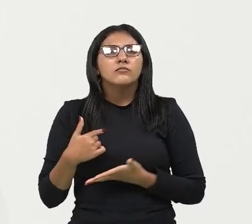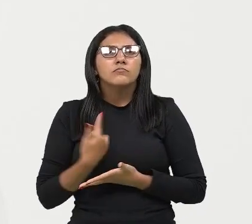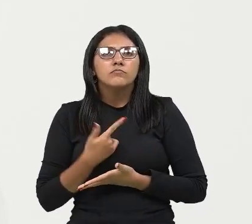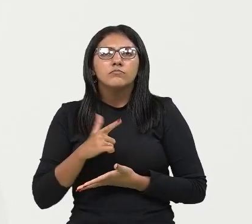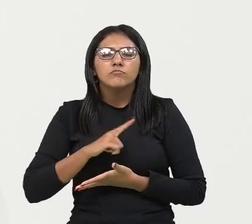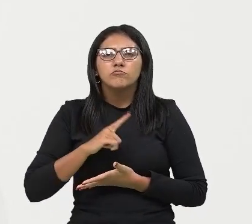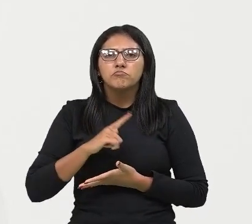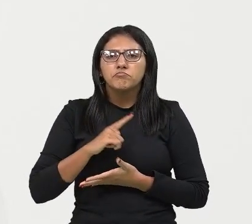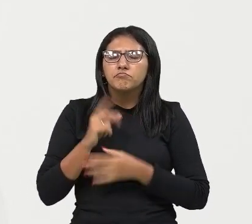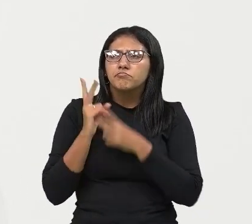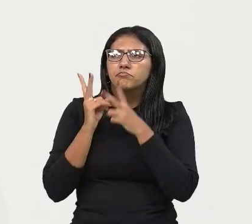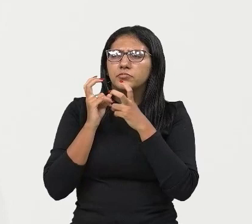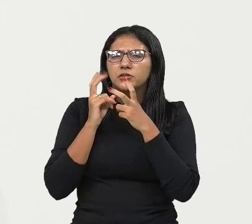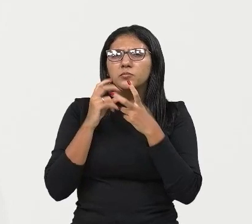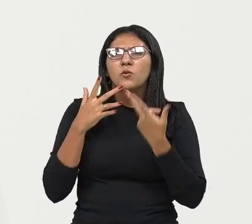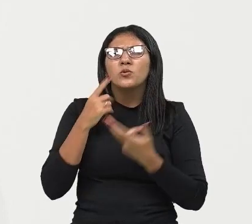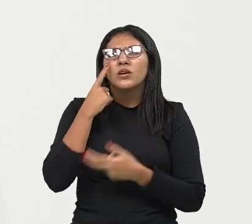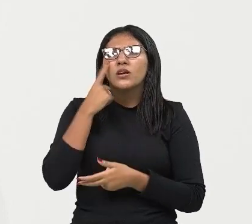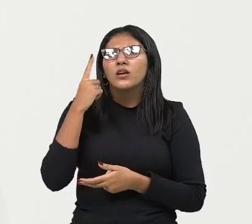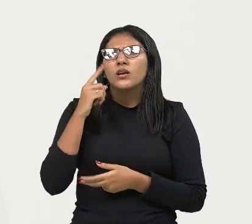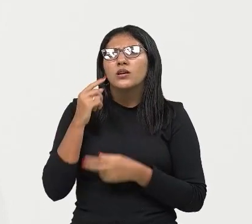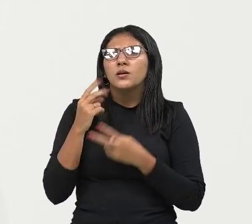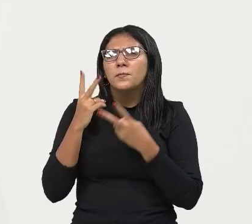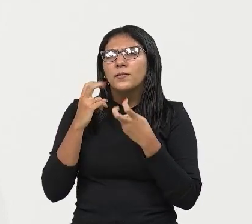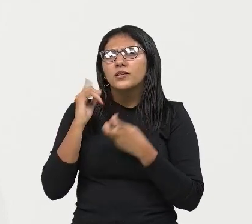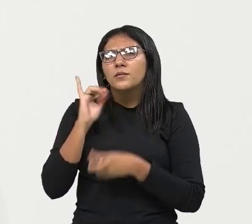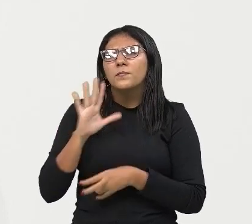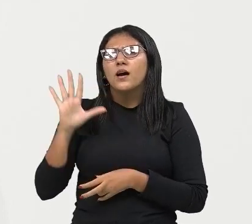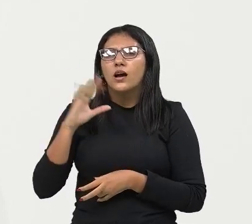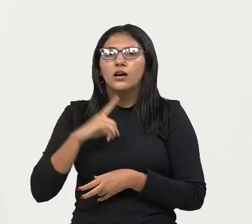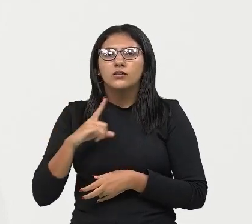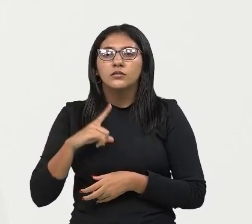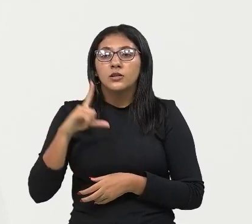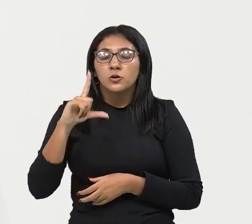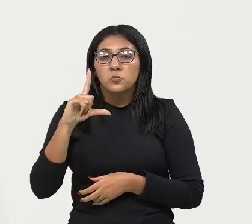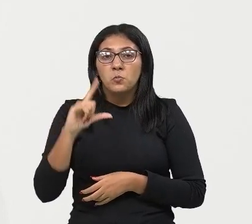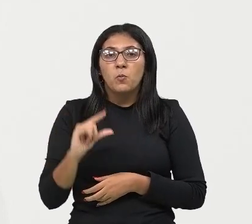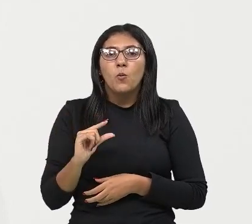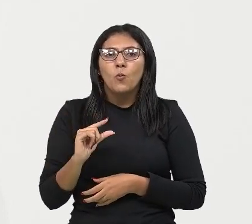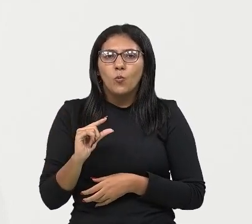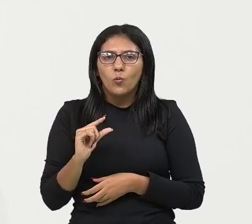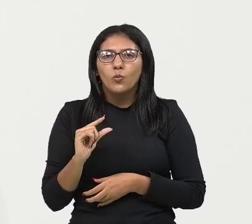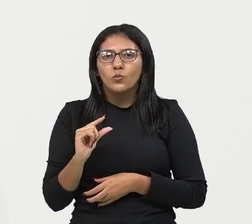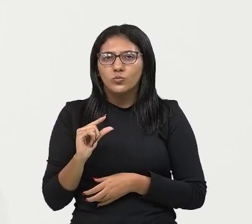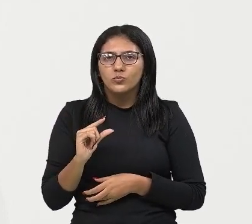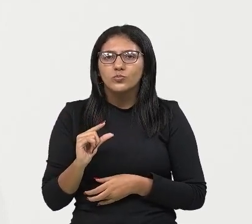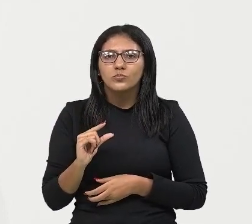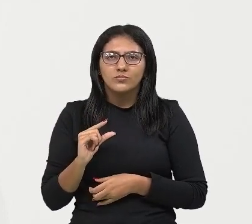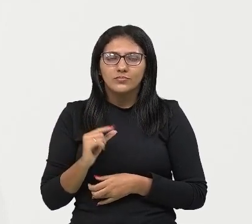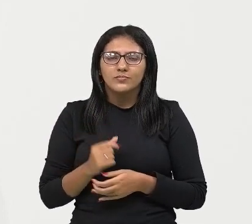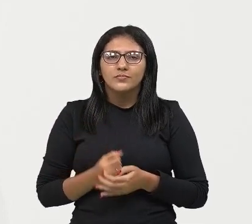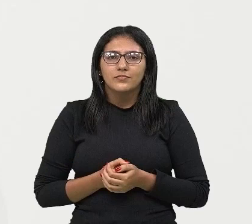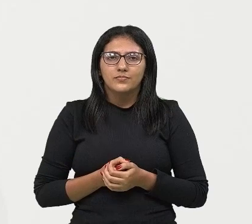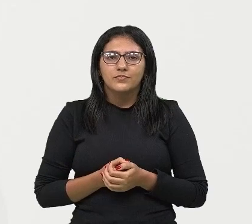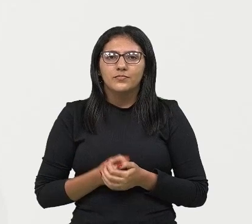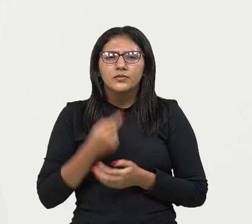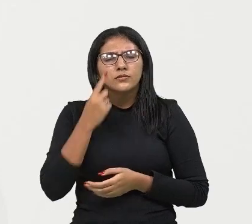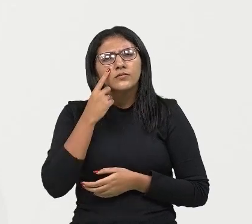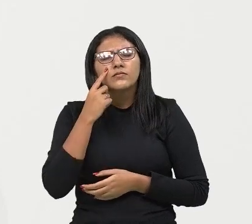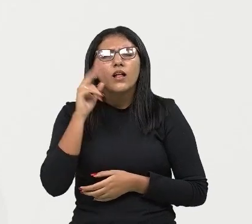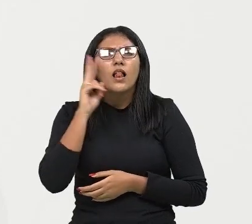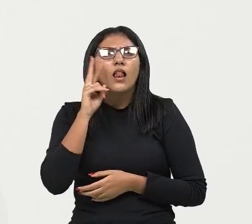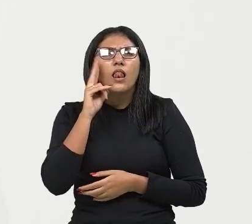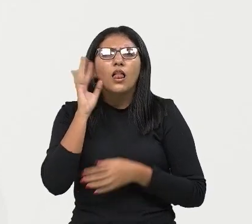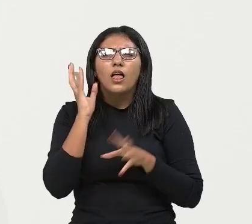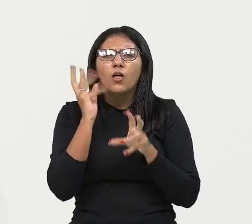né, uma baixa densidade demográfica, tá? E calculando